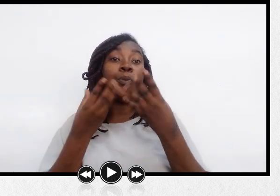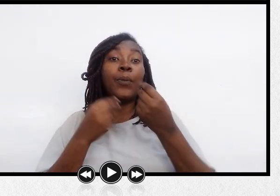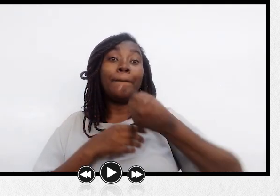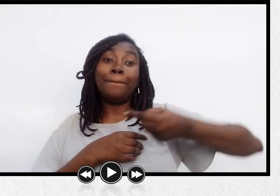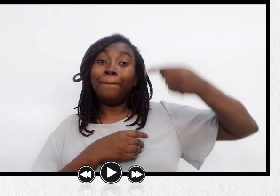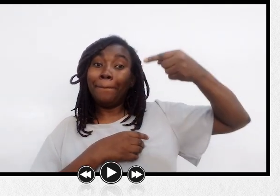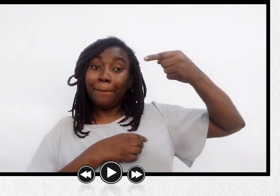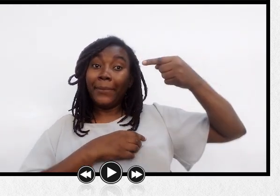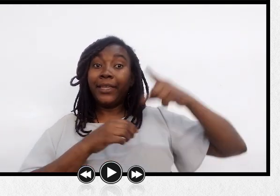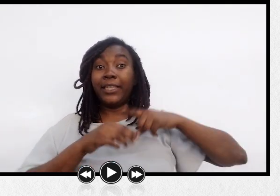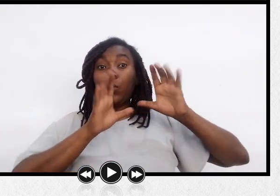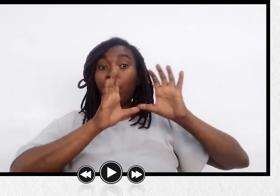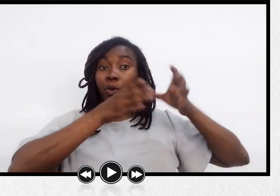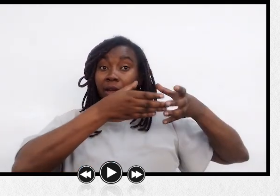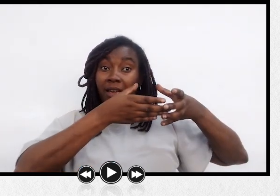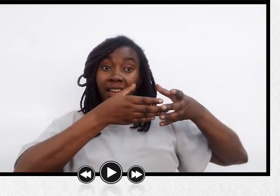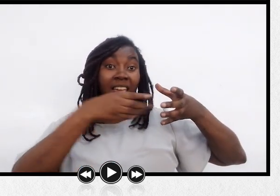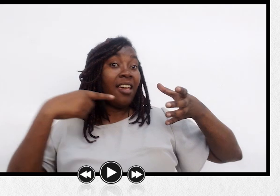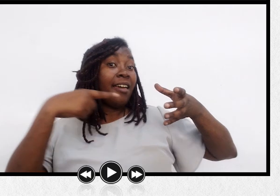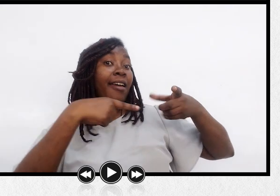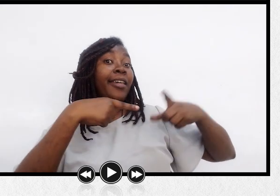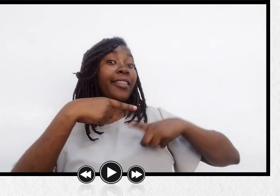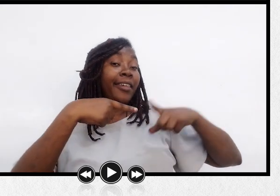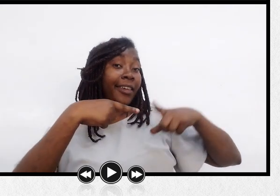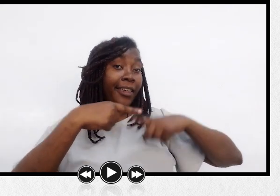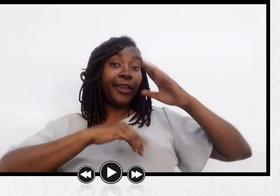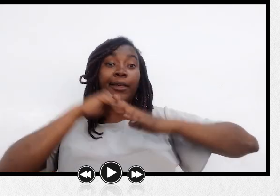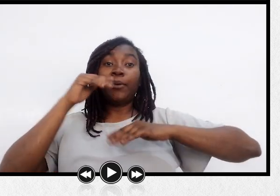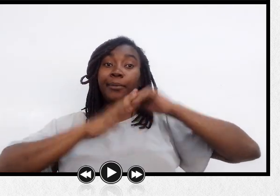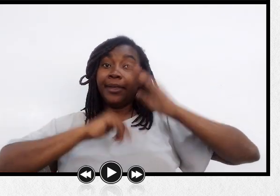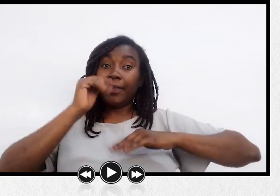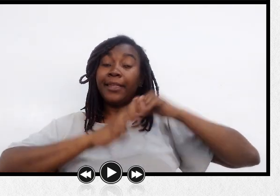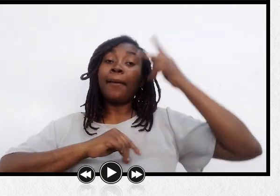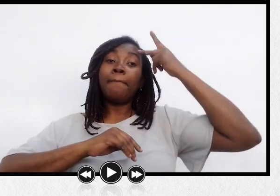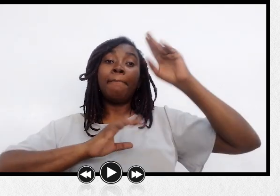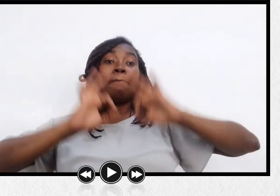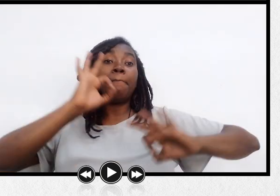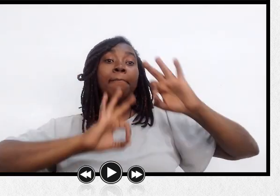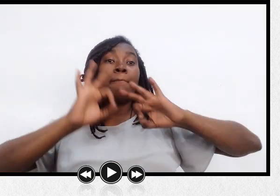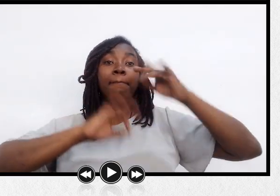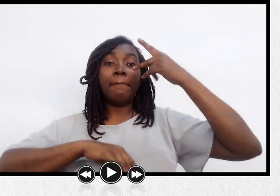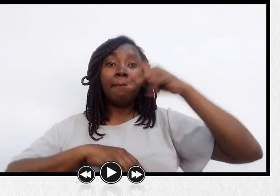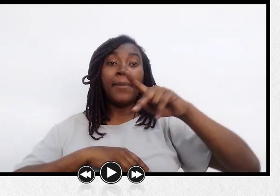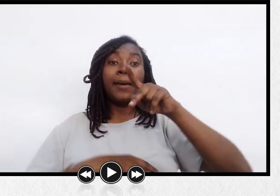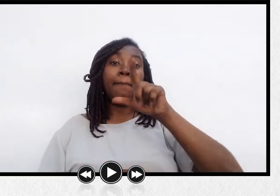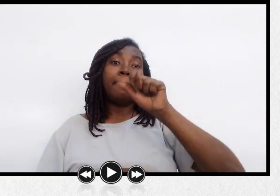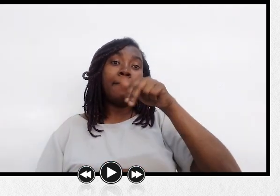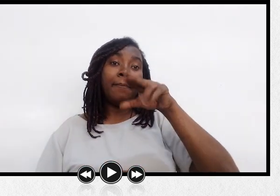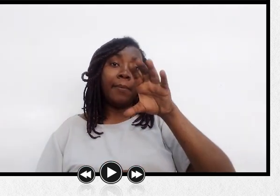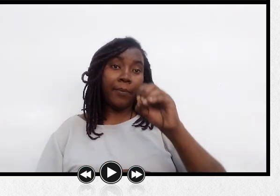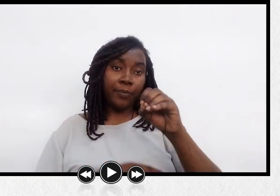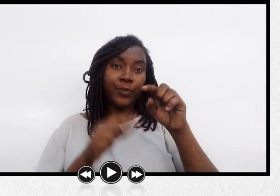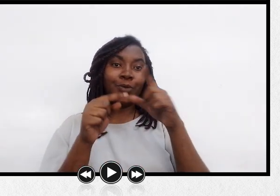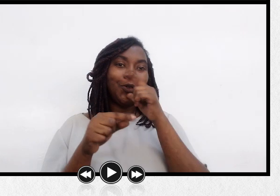tem o comitê, ele tem a competência para elaborar o seu plano de bacia,